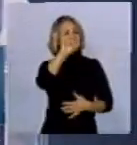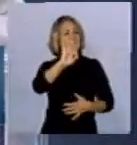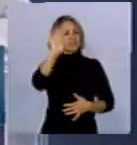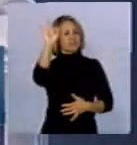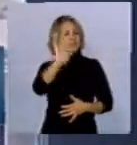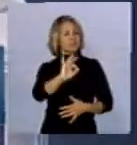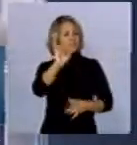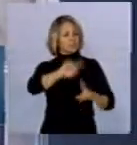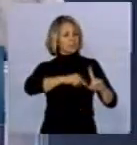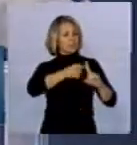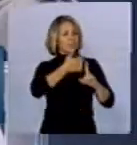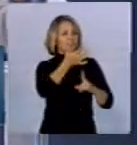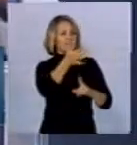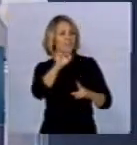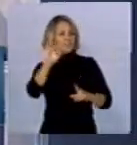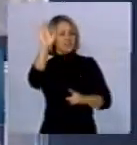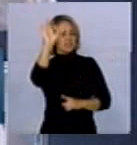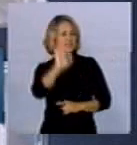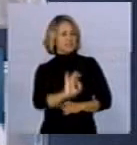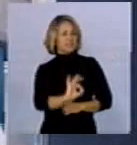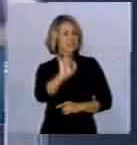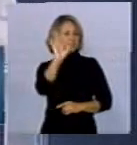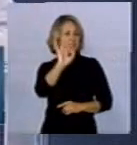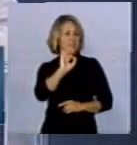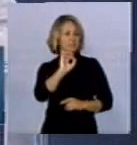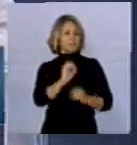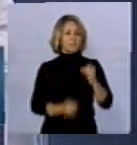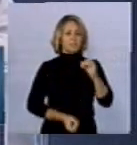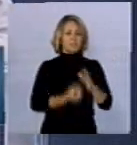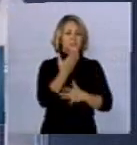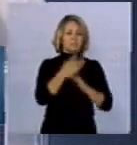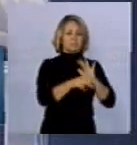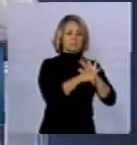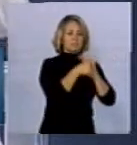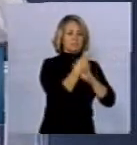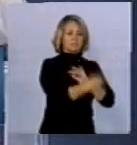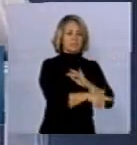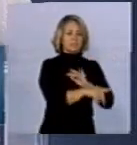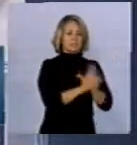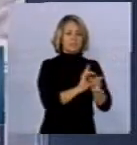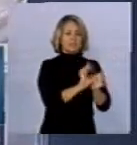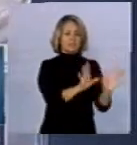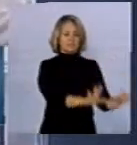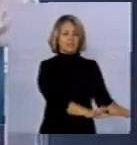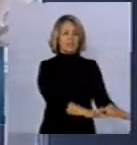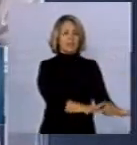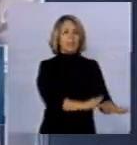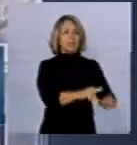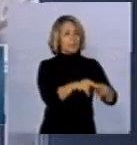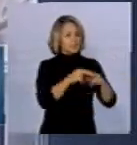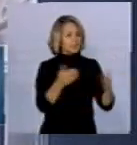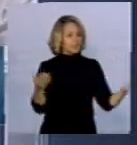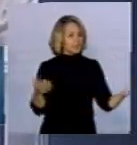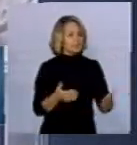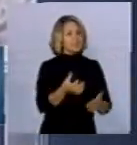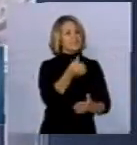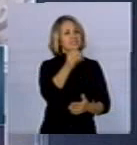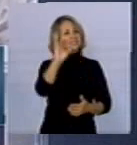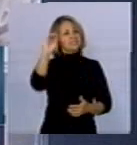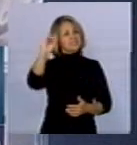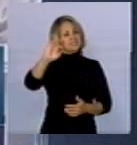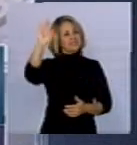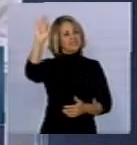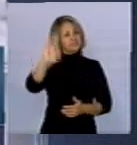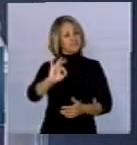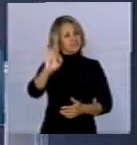e mais 10% para a produção independente portanto 60% muito bem o resultado